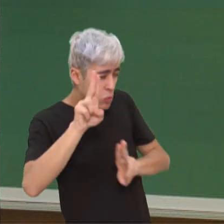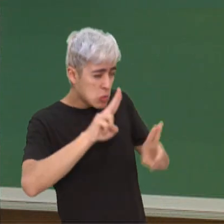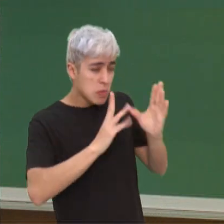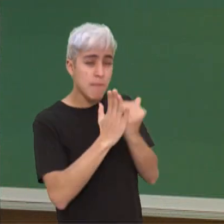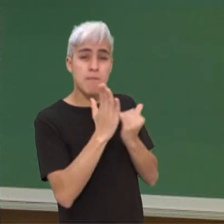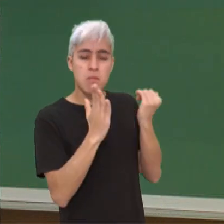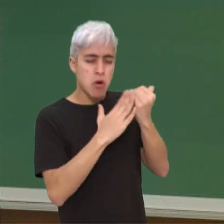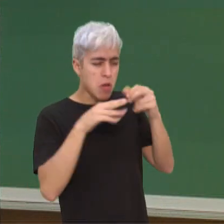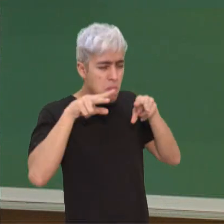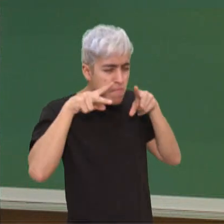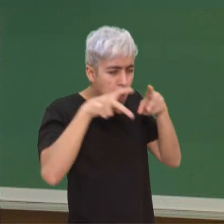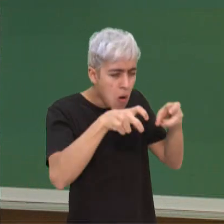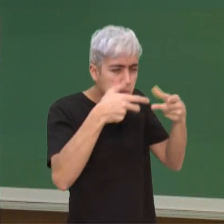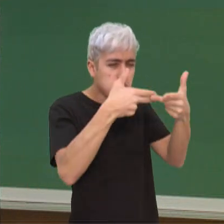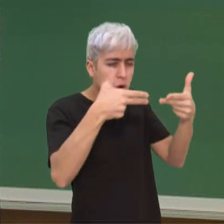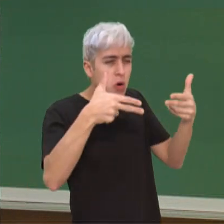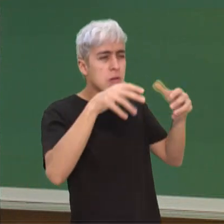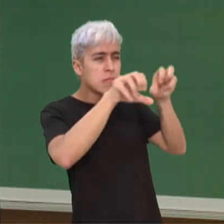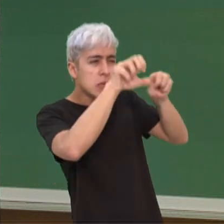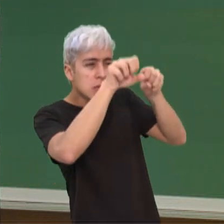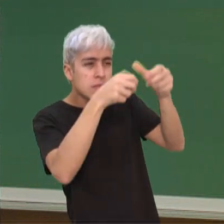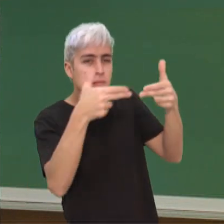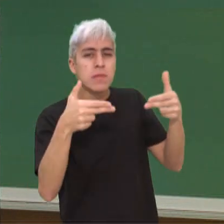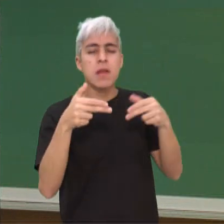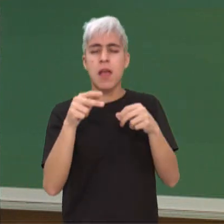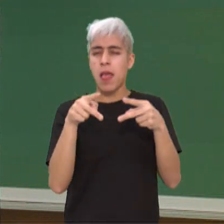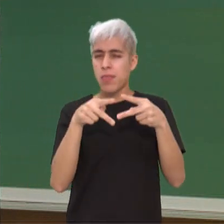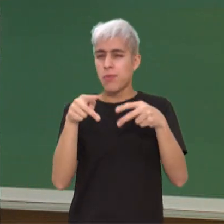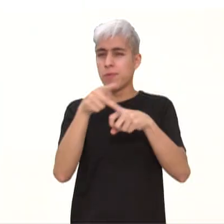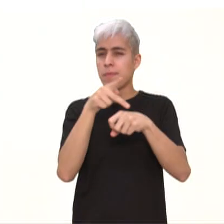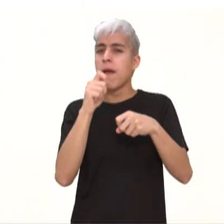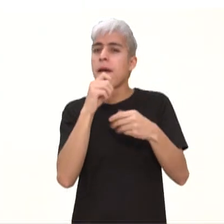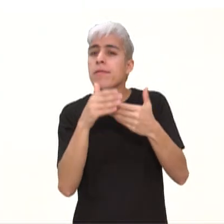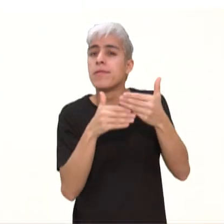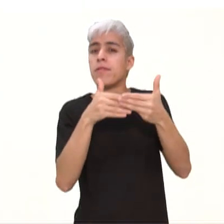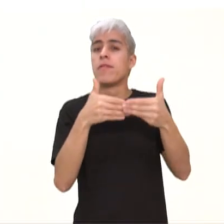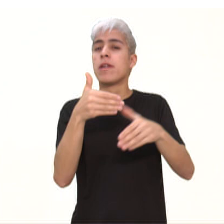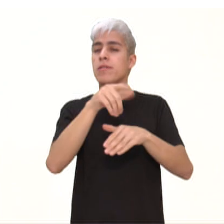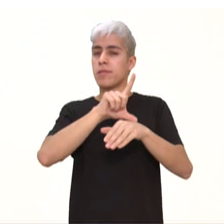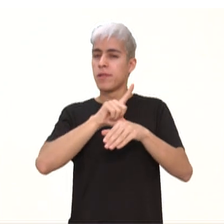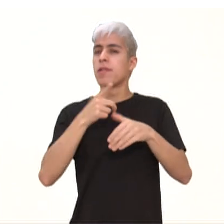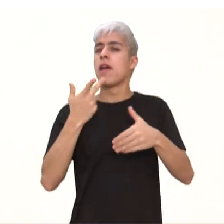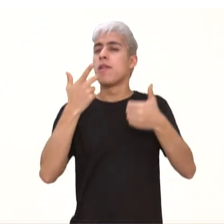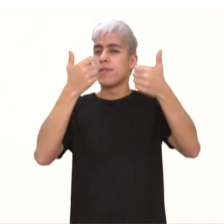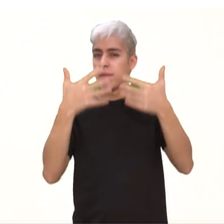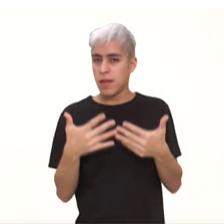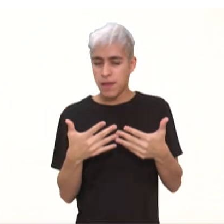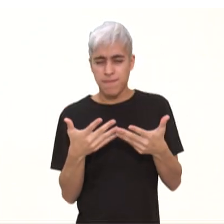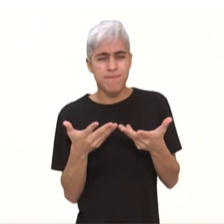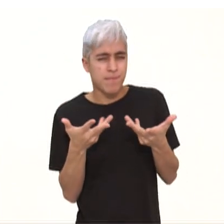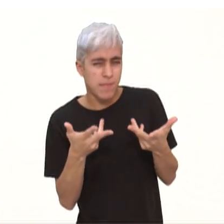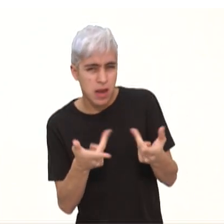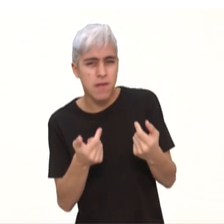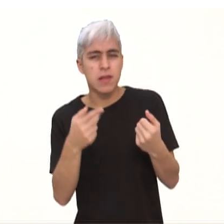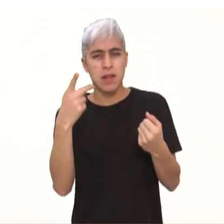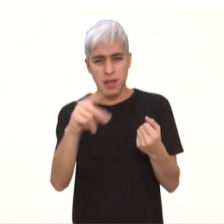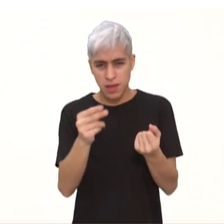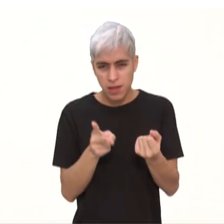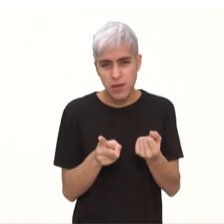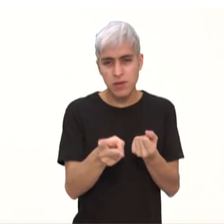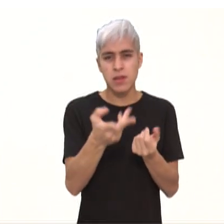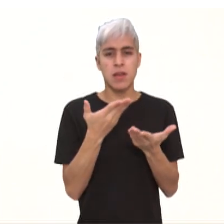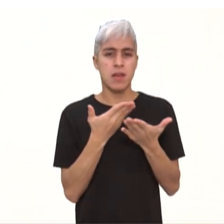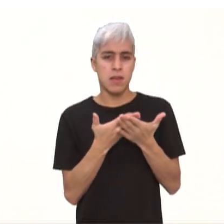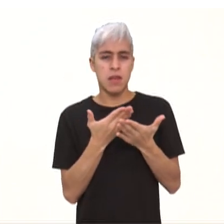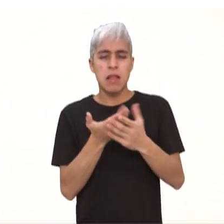que são 2 países emergentes que eu acabei de citar, ok? Maravilha? Vamos lá, vamos em frente?